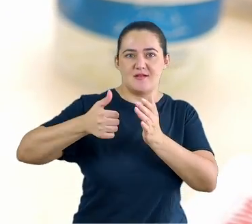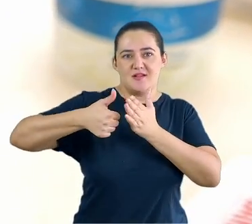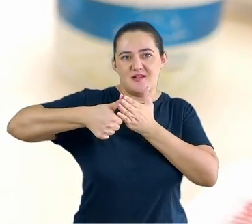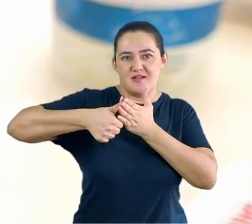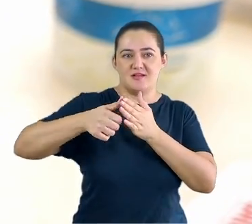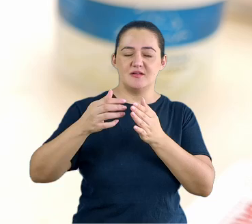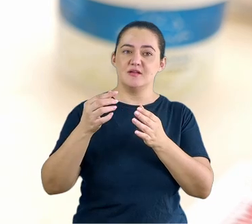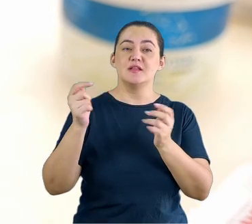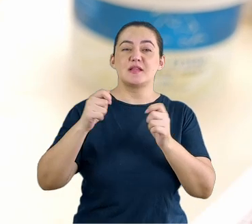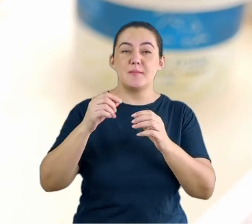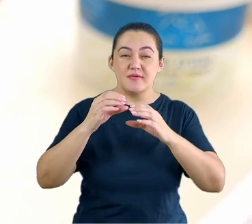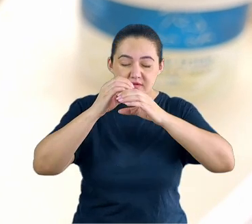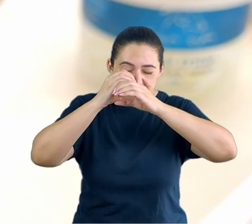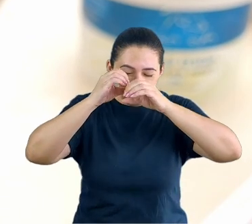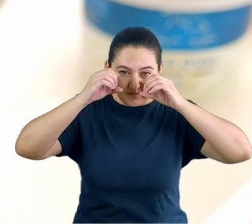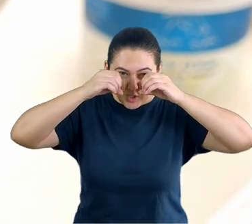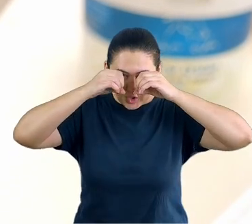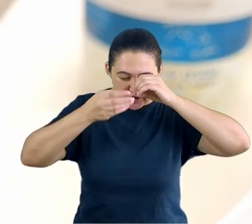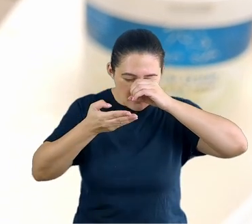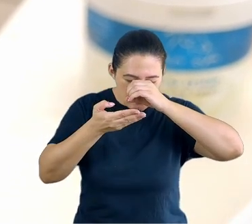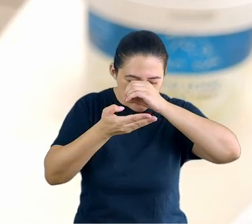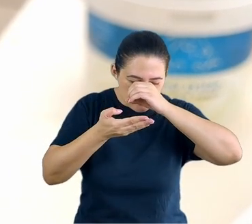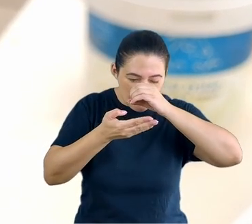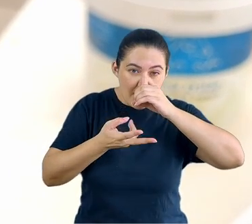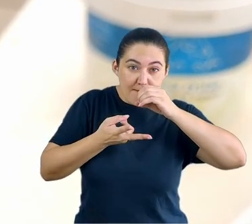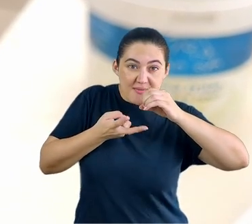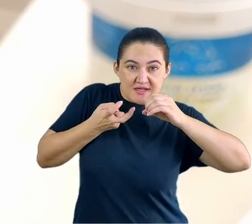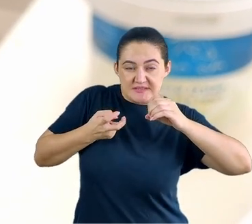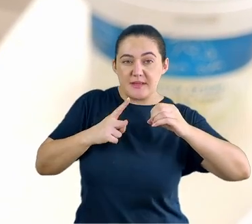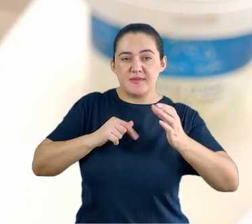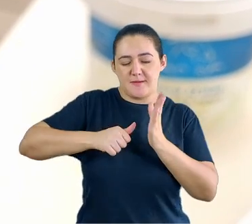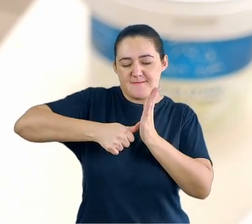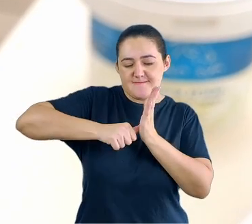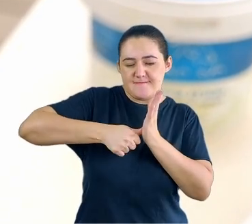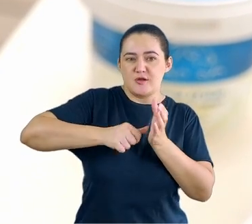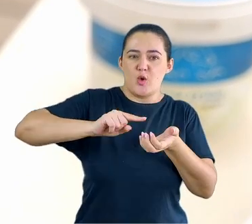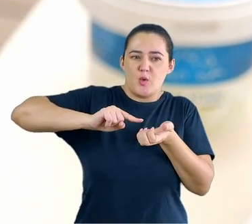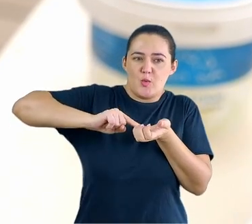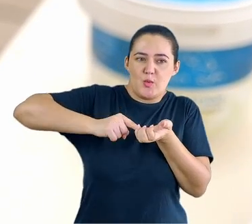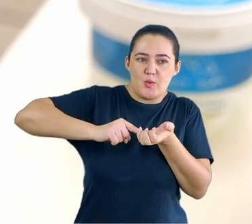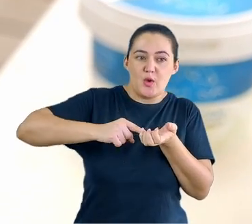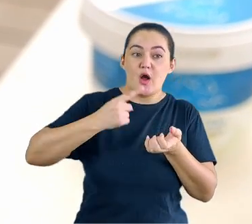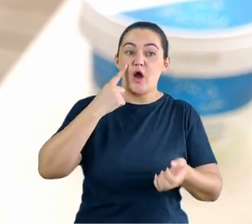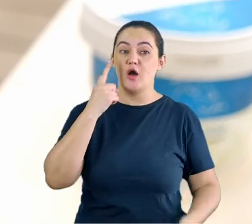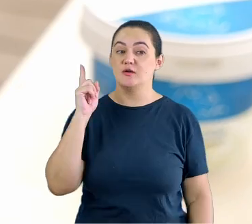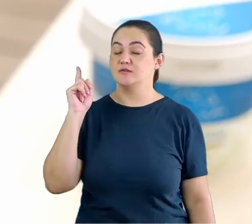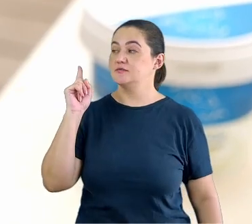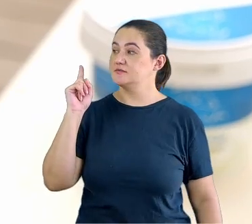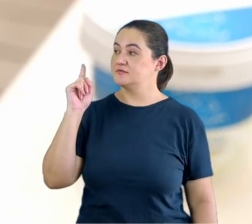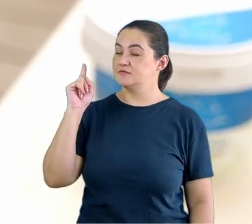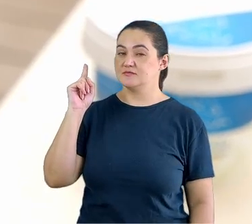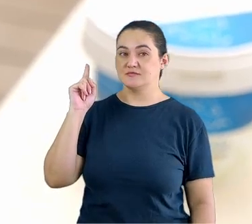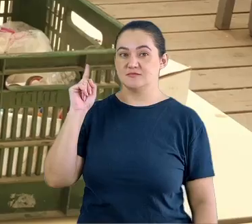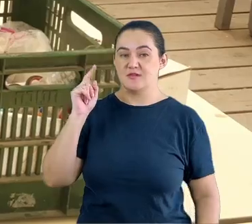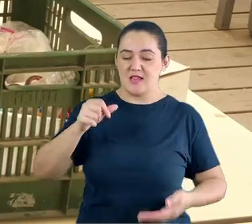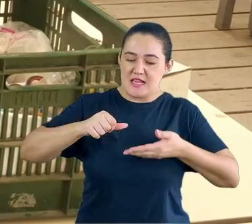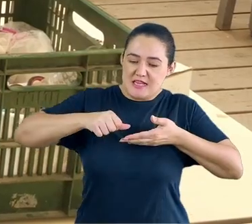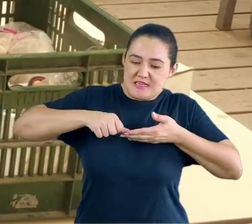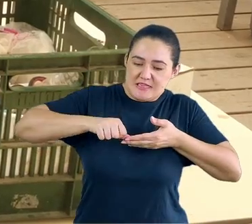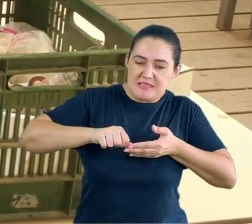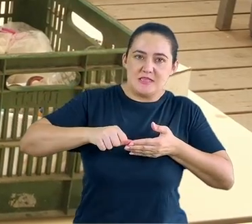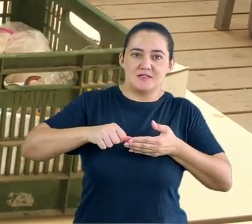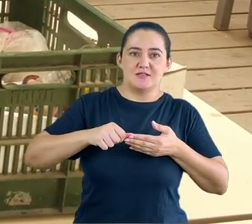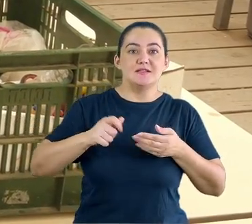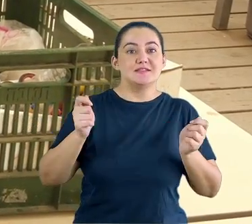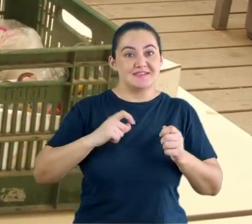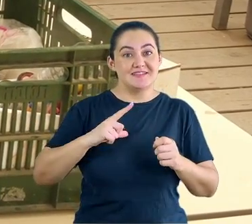consegue ver através de um microscópio, mas você tem aqui a digital, mostrando quem fez a cerâmica e fez uma marca com seu